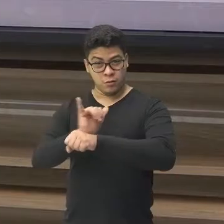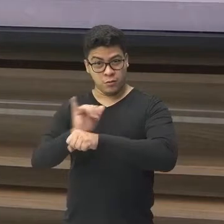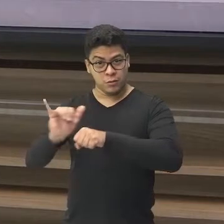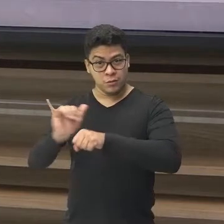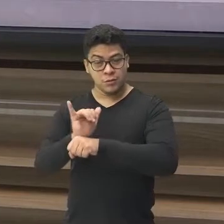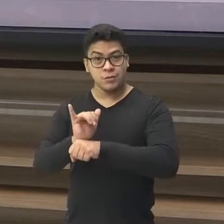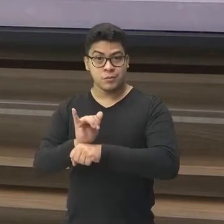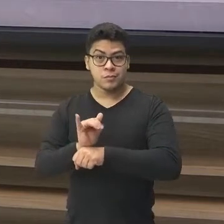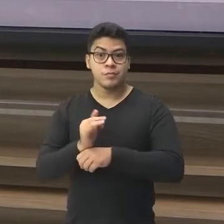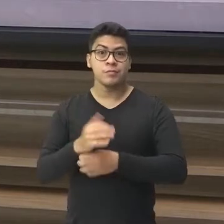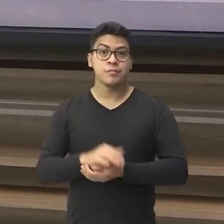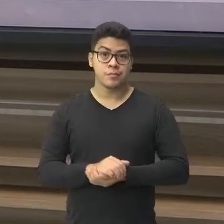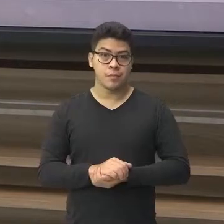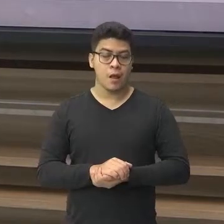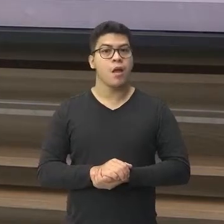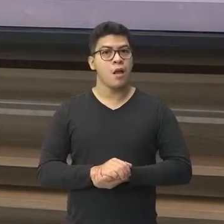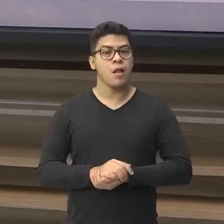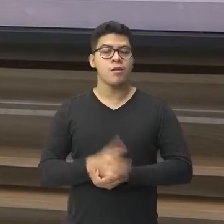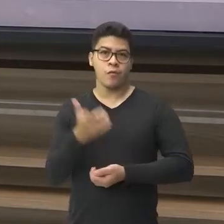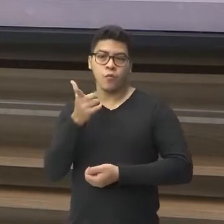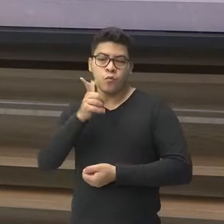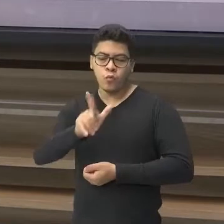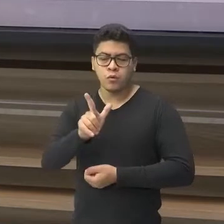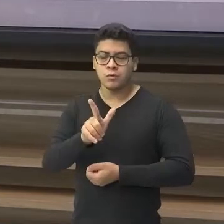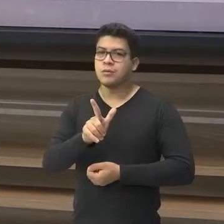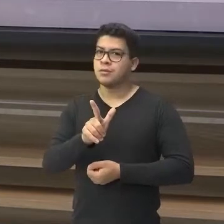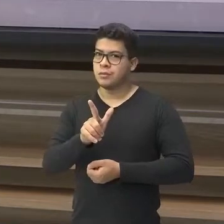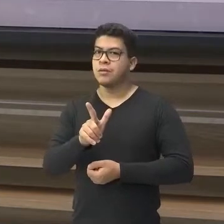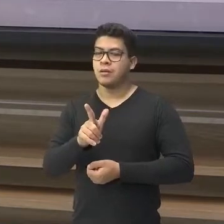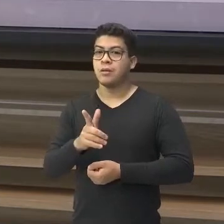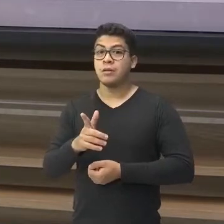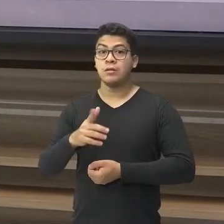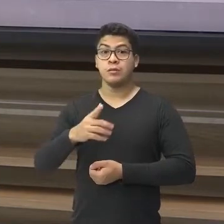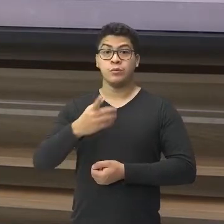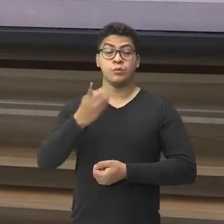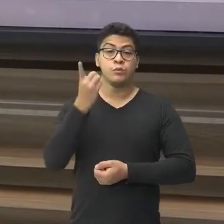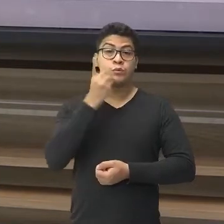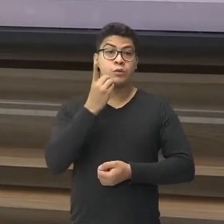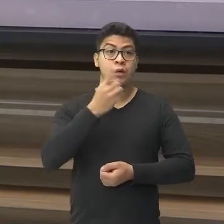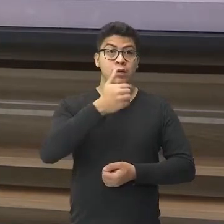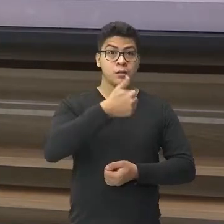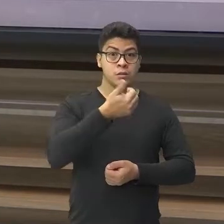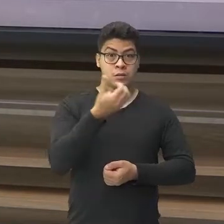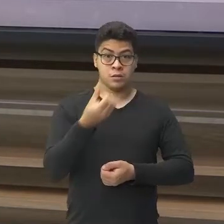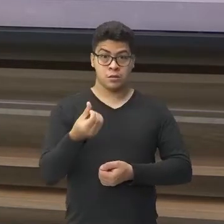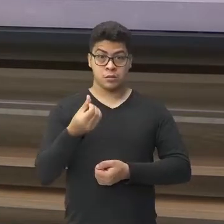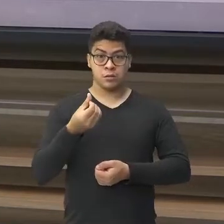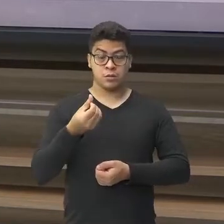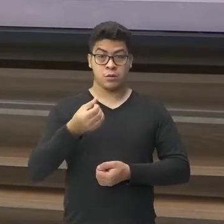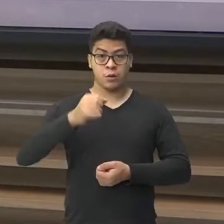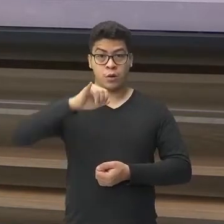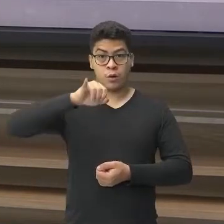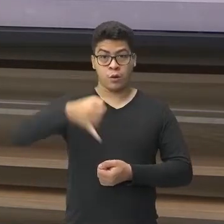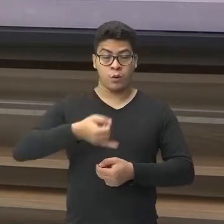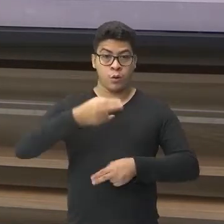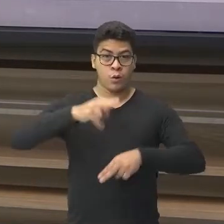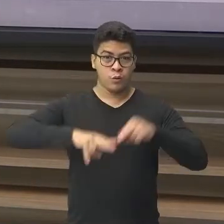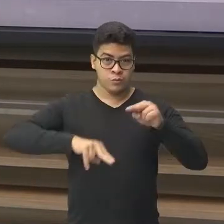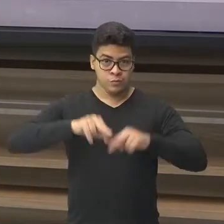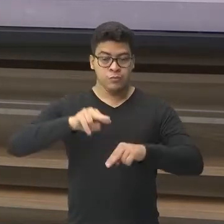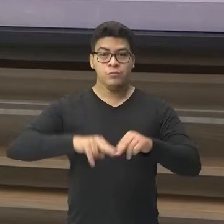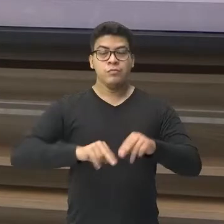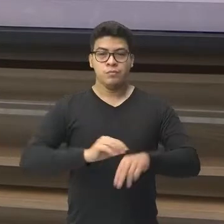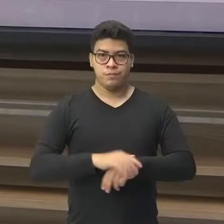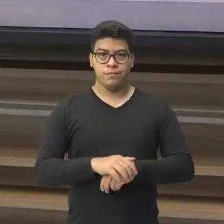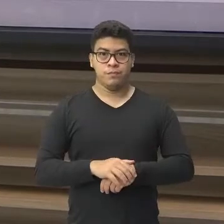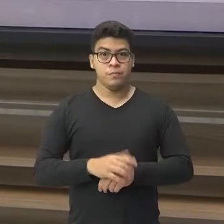vão vão conseguir, né, no dia 6 de junho de 1944, eles vão tentar